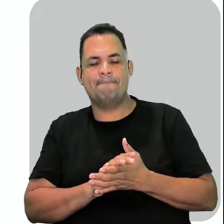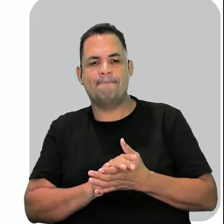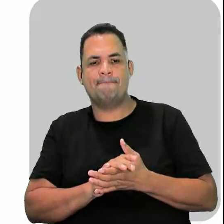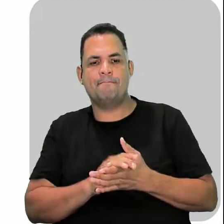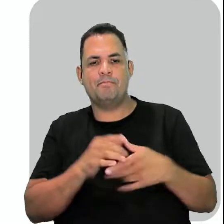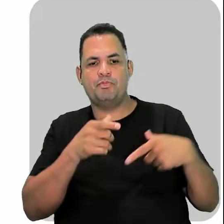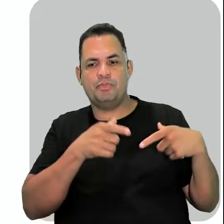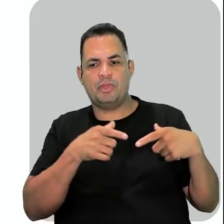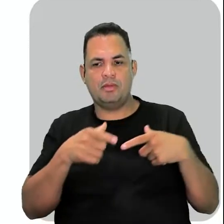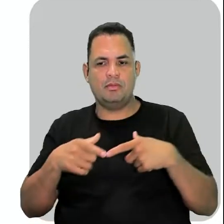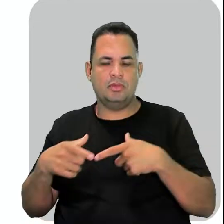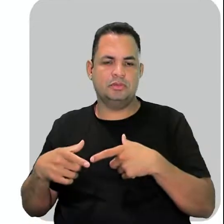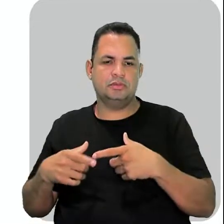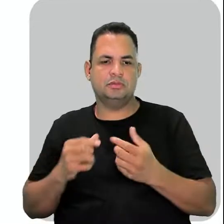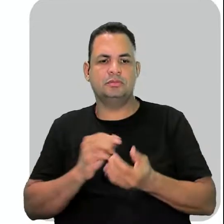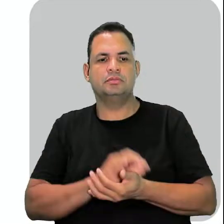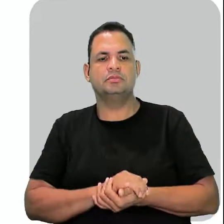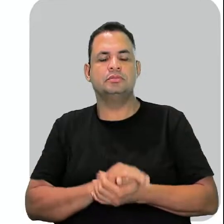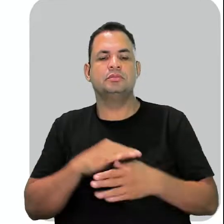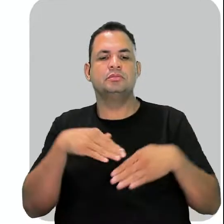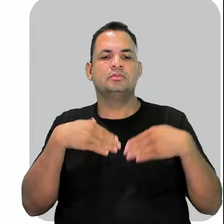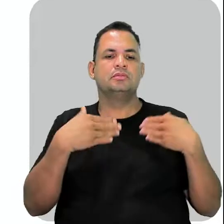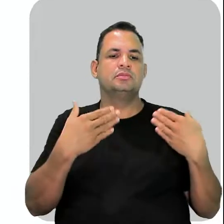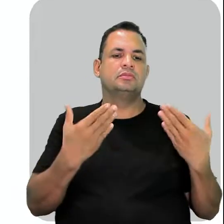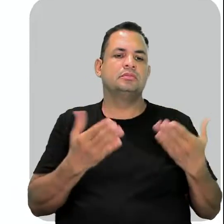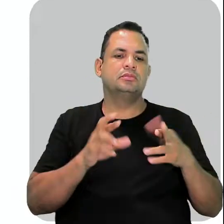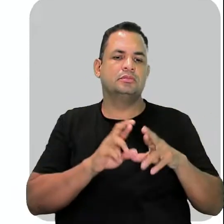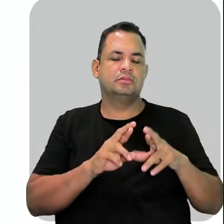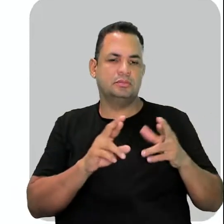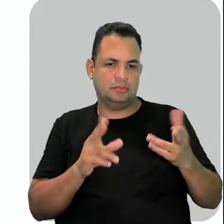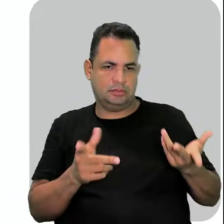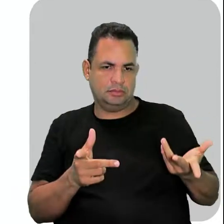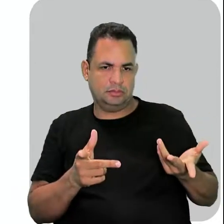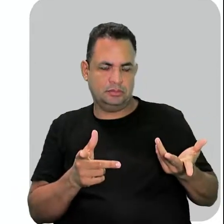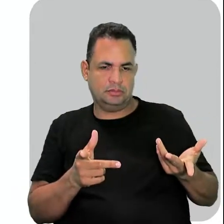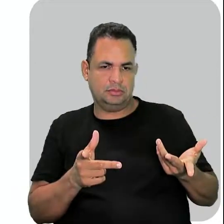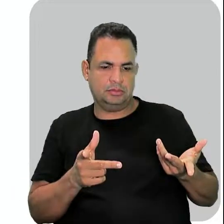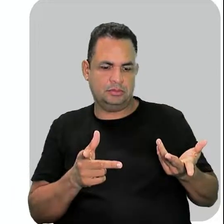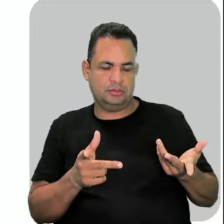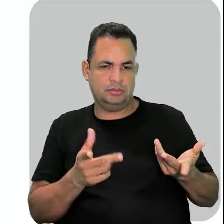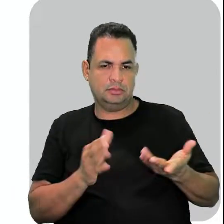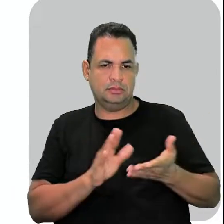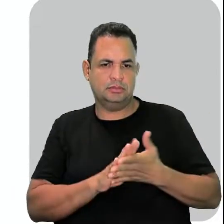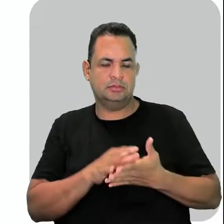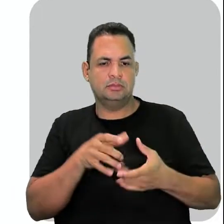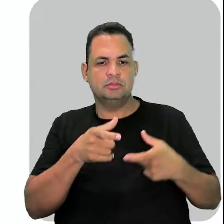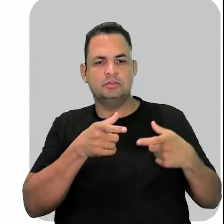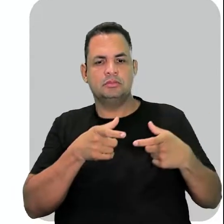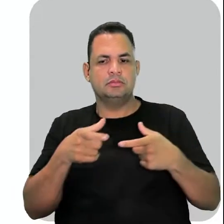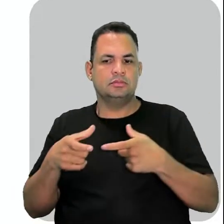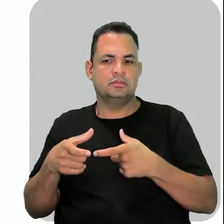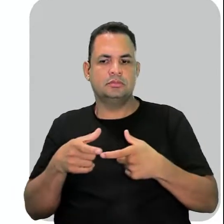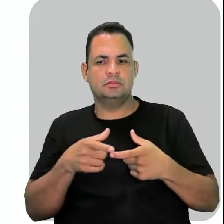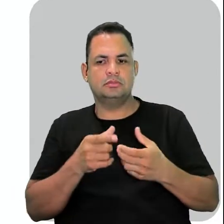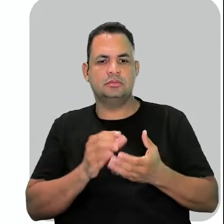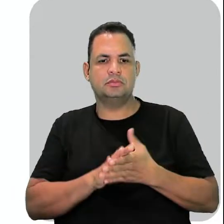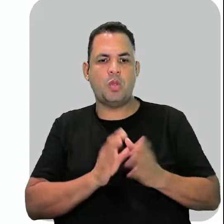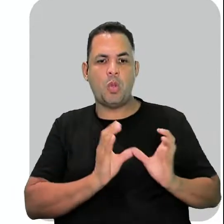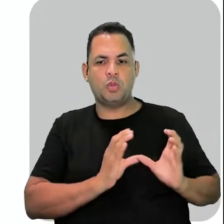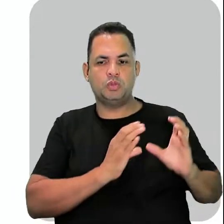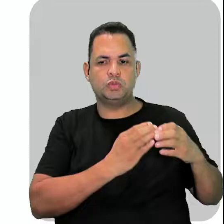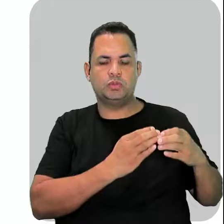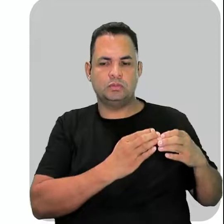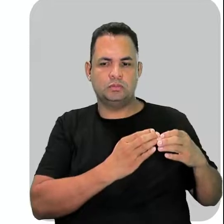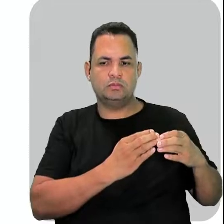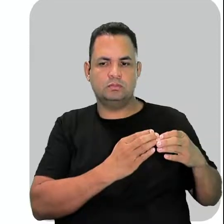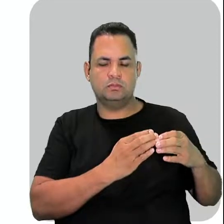no caso, posição, que é quando a diferença está na posição ou de um